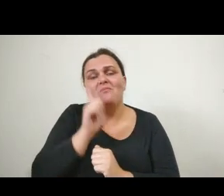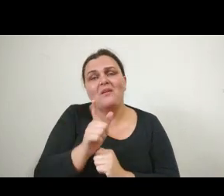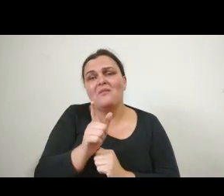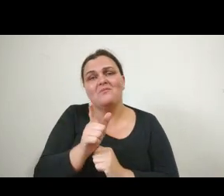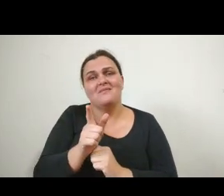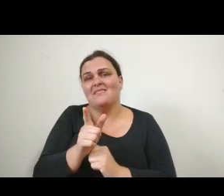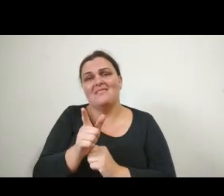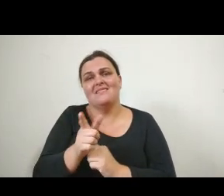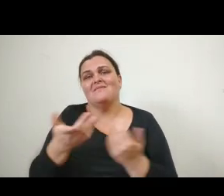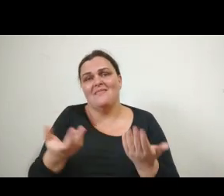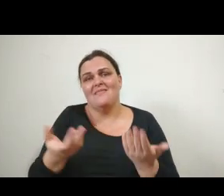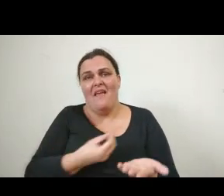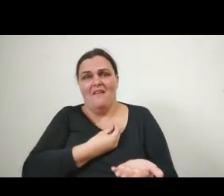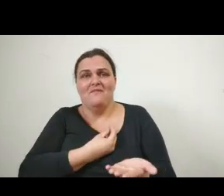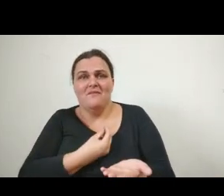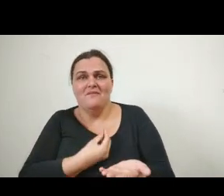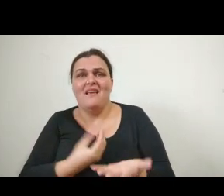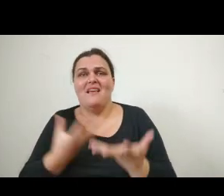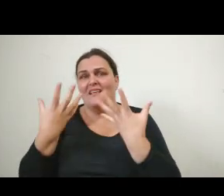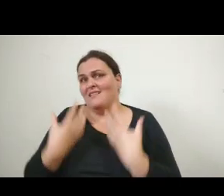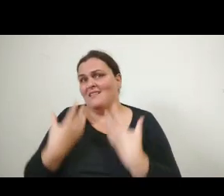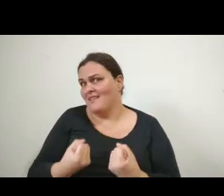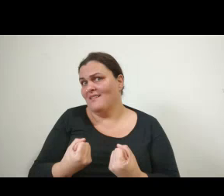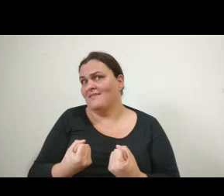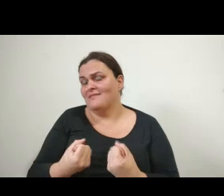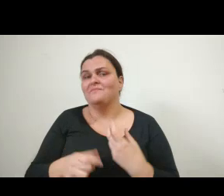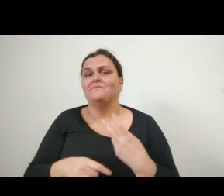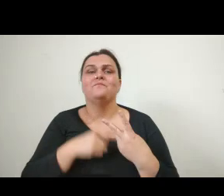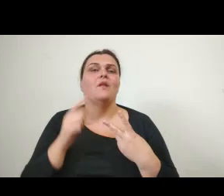e também eventos, né, com maior intensidade, né,